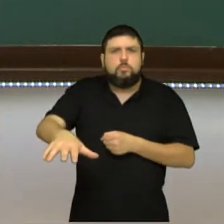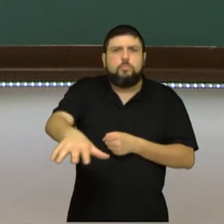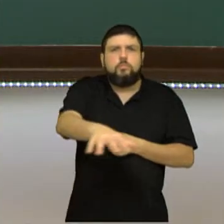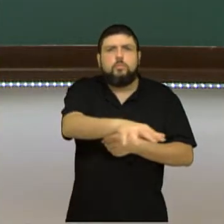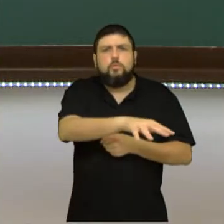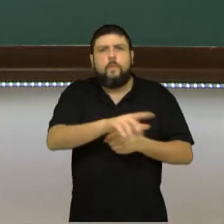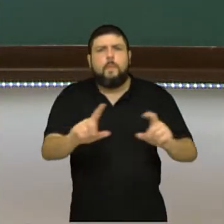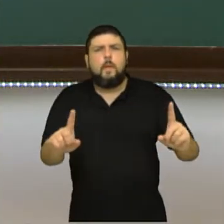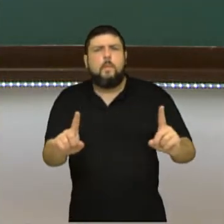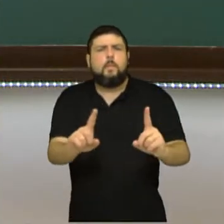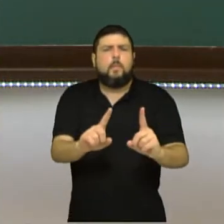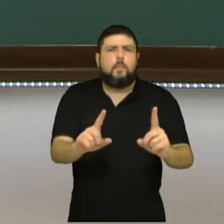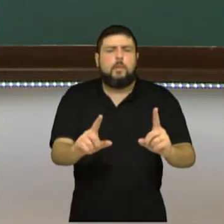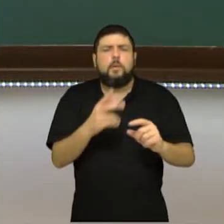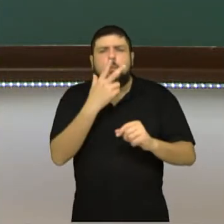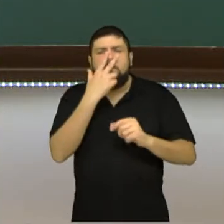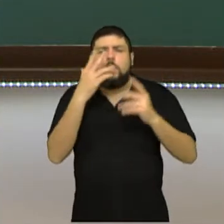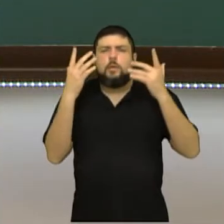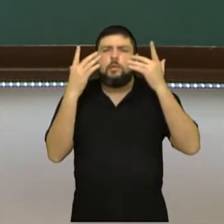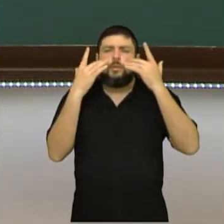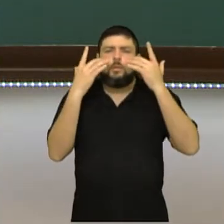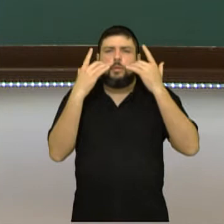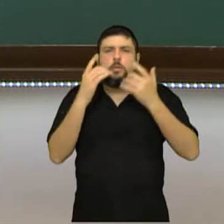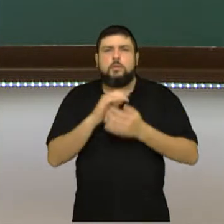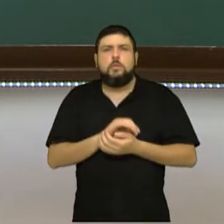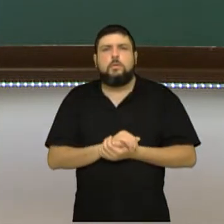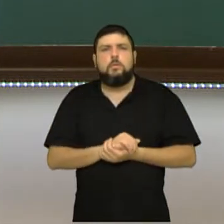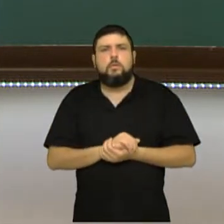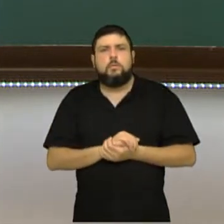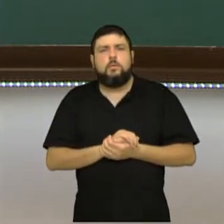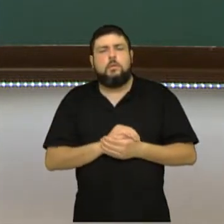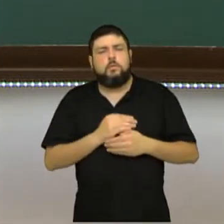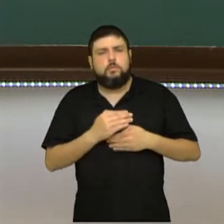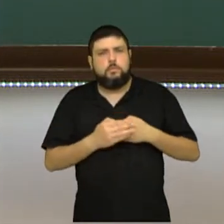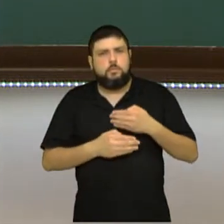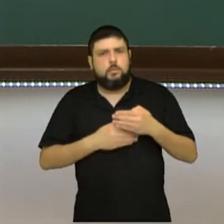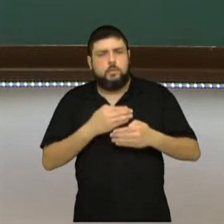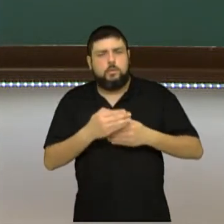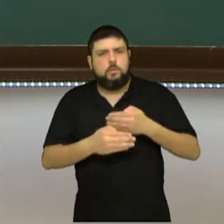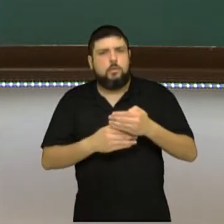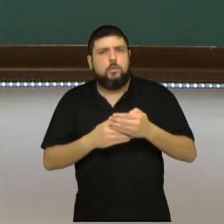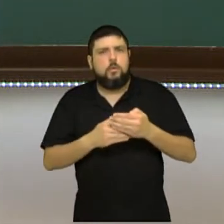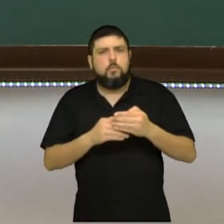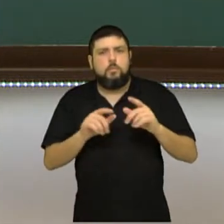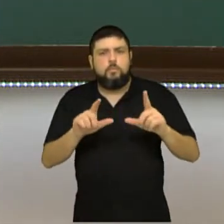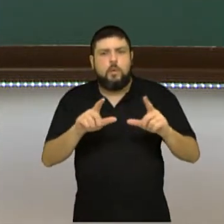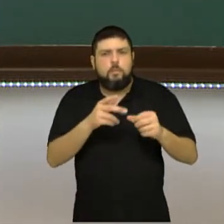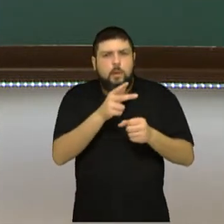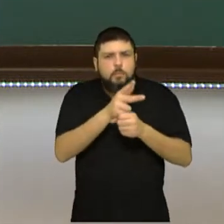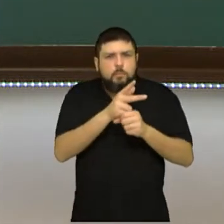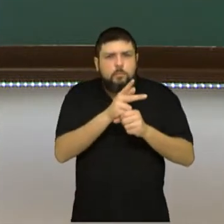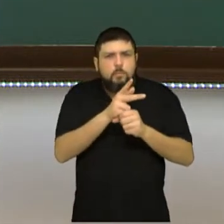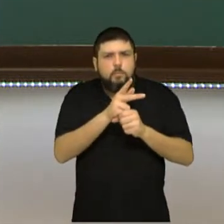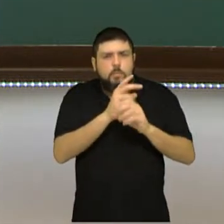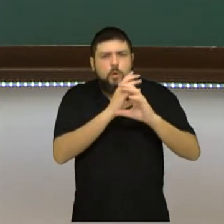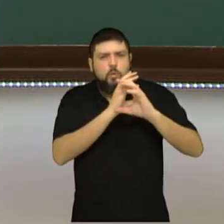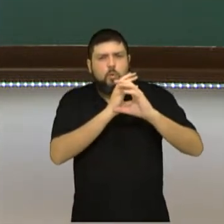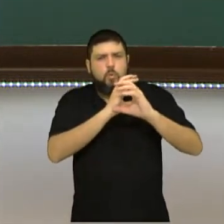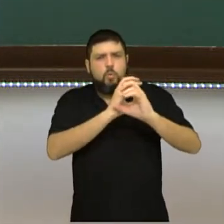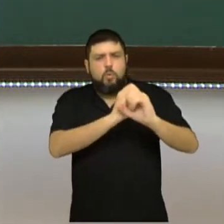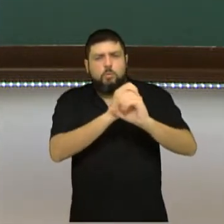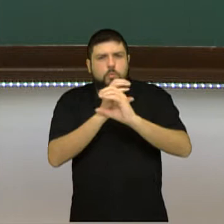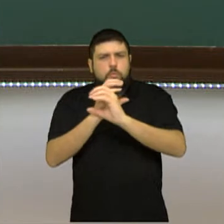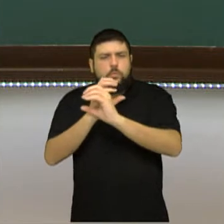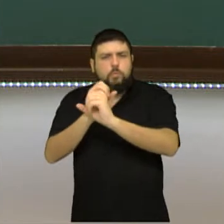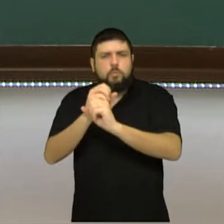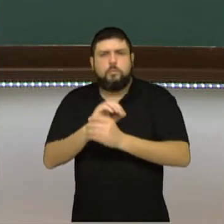como num espetáculo de teatro. Depois nós chegamos ao que nós temos aqui, ó, os planos. Plano americano, popular principalmente em